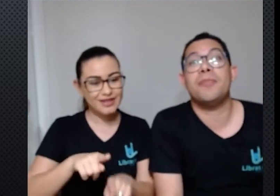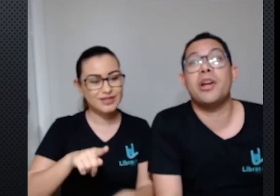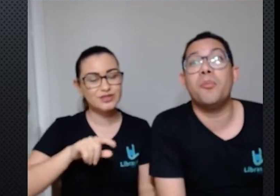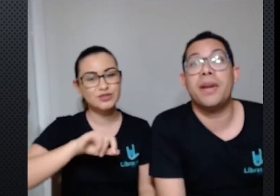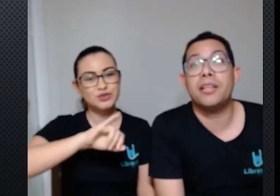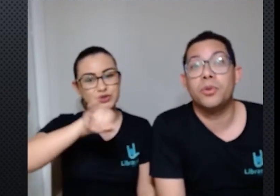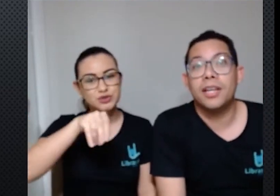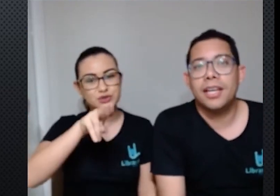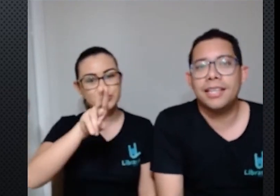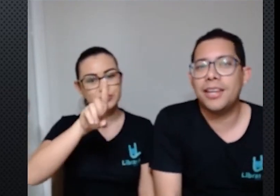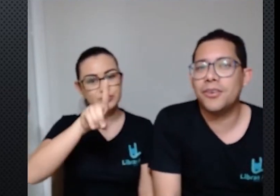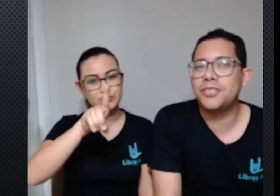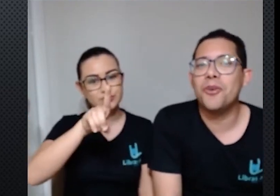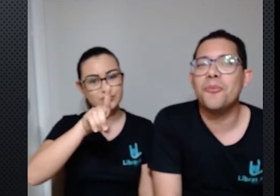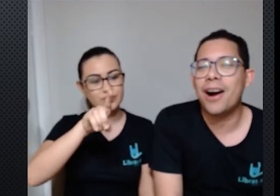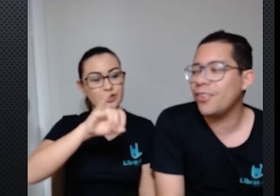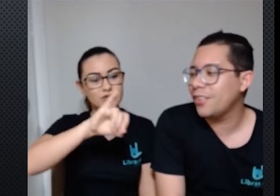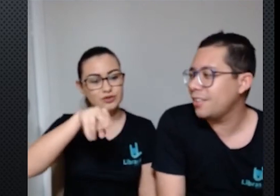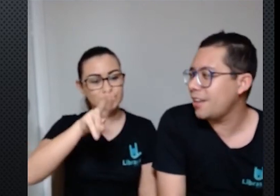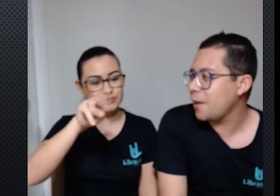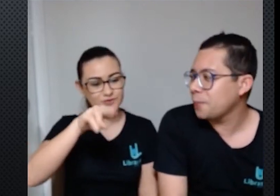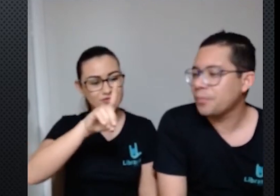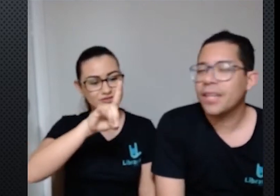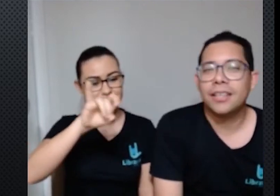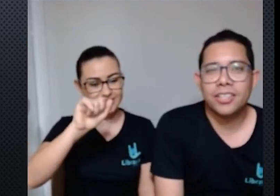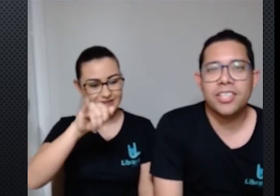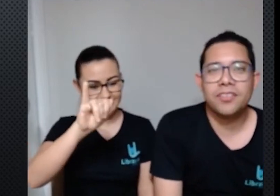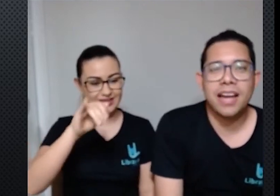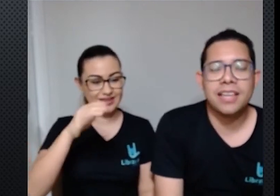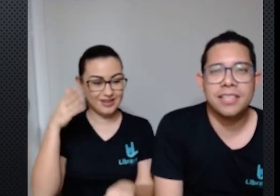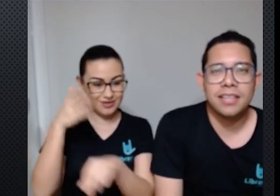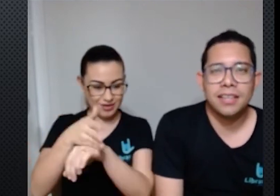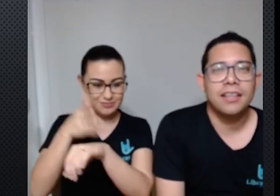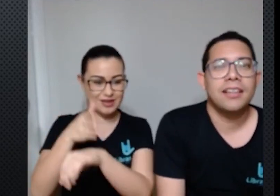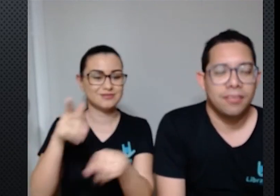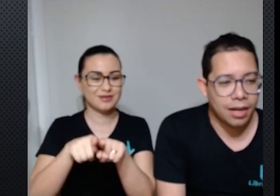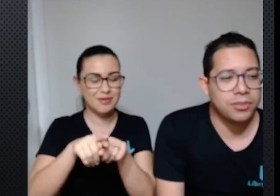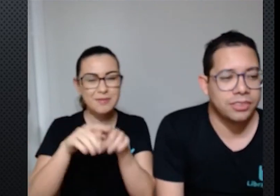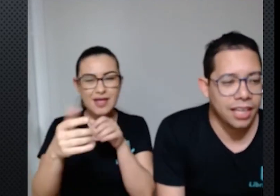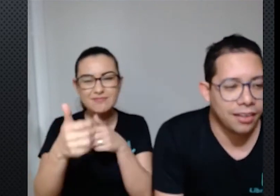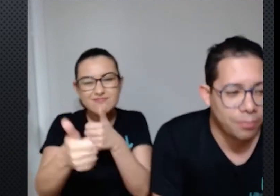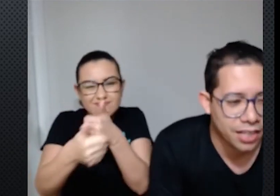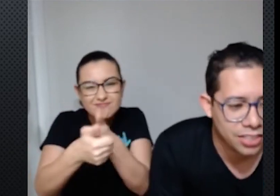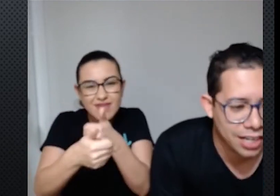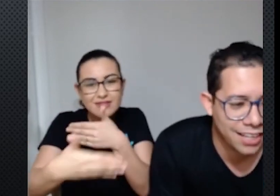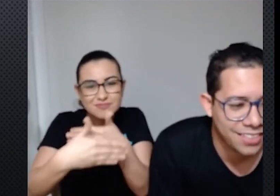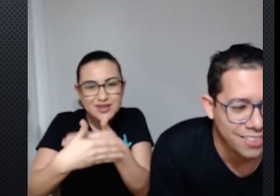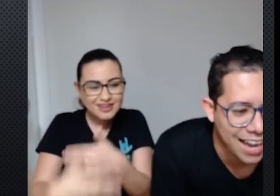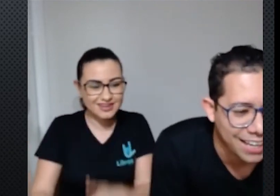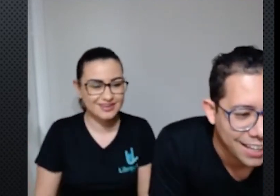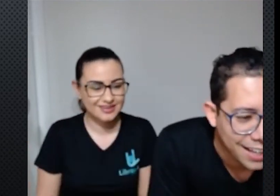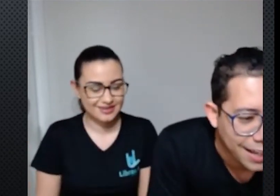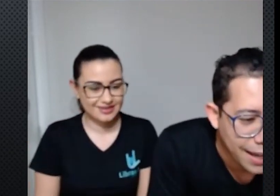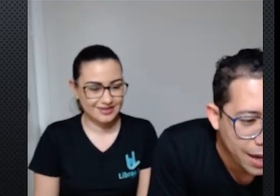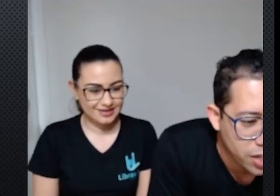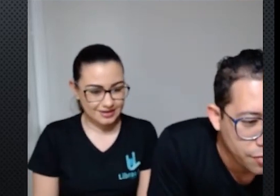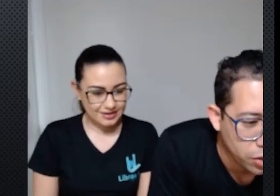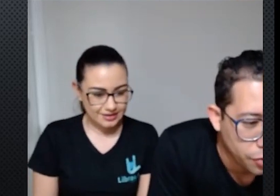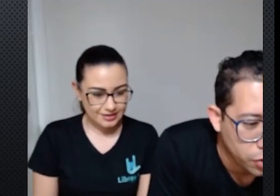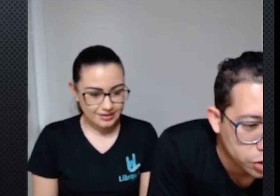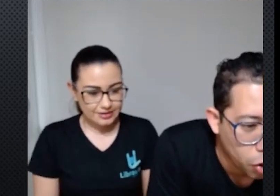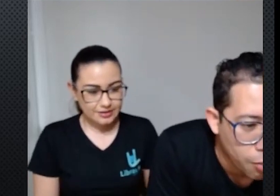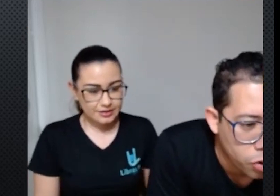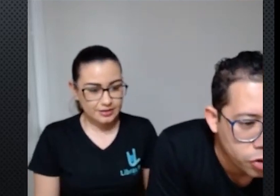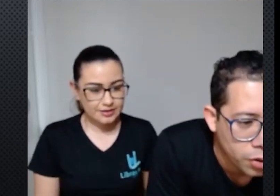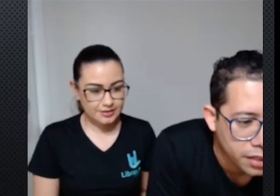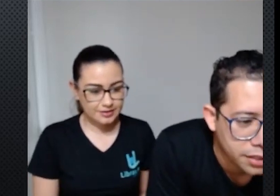gente é de Ribeirão Preto, interior de São Paulo, né? Então a gente vai sim. Vamos sim. Pode deixar que a gente vai. O Genivaldo